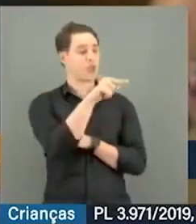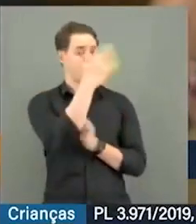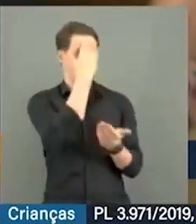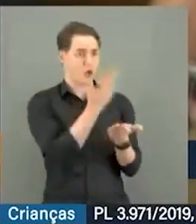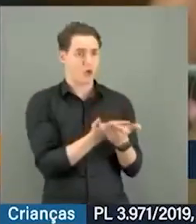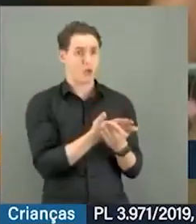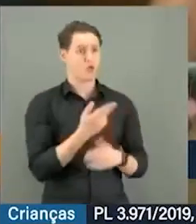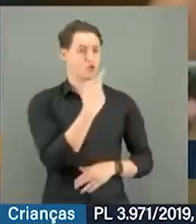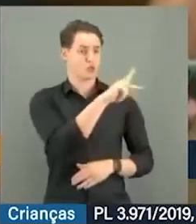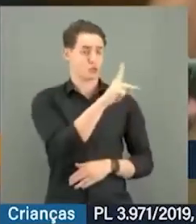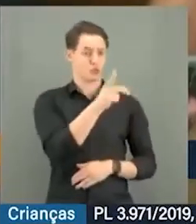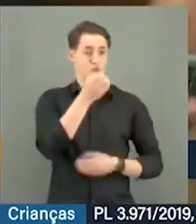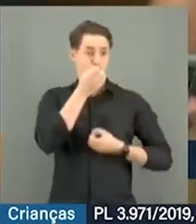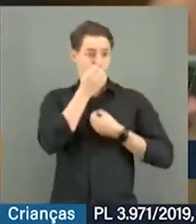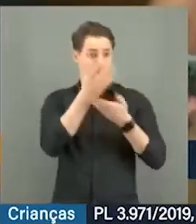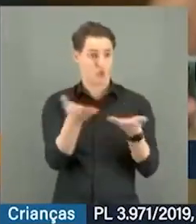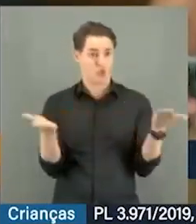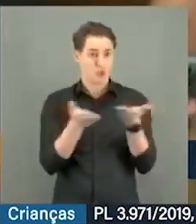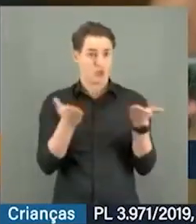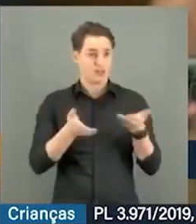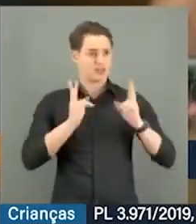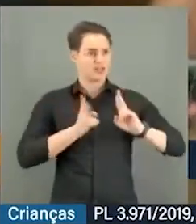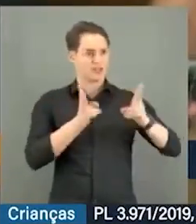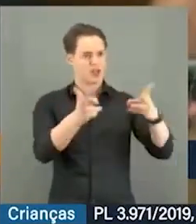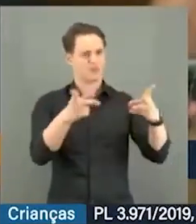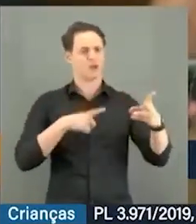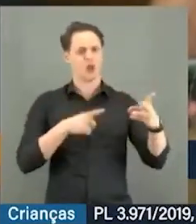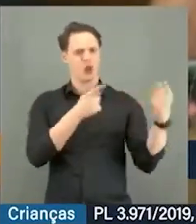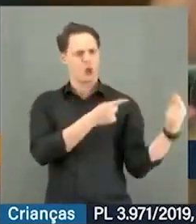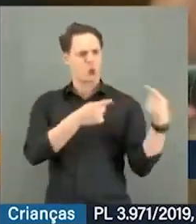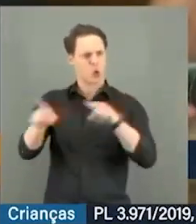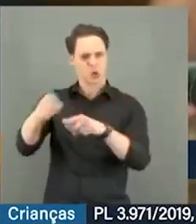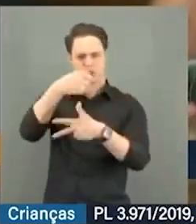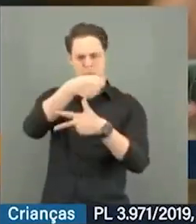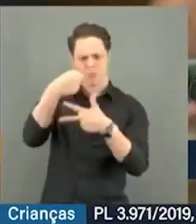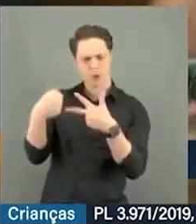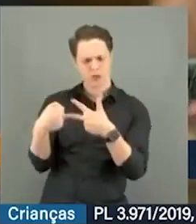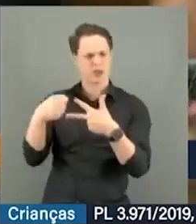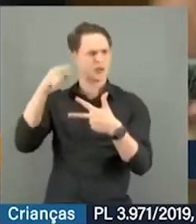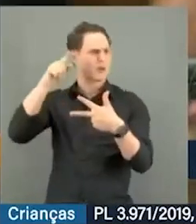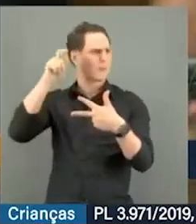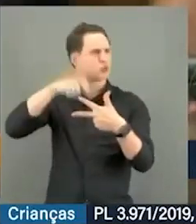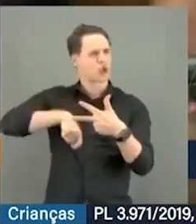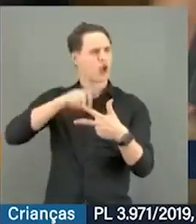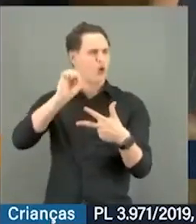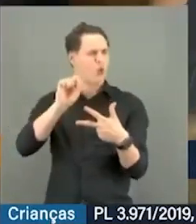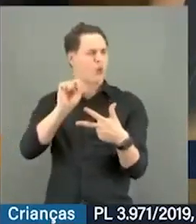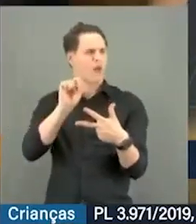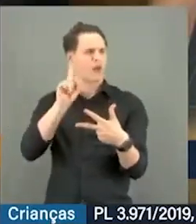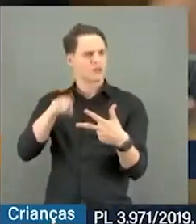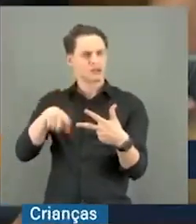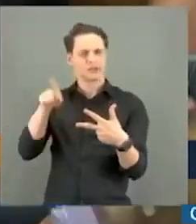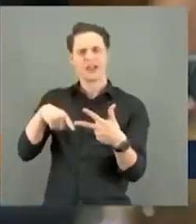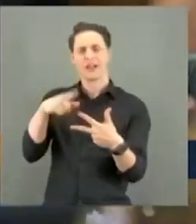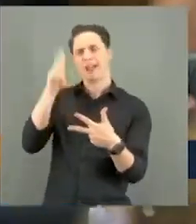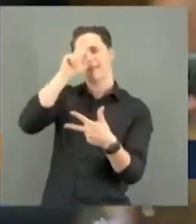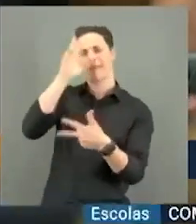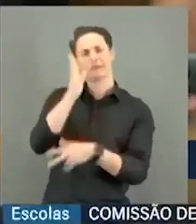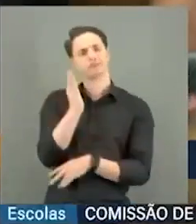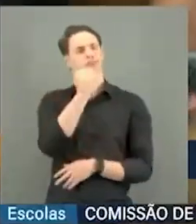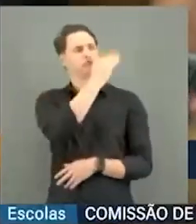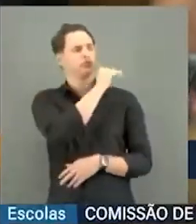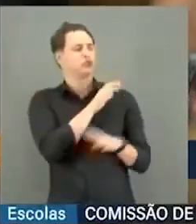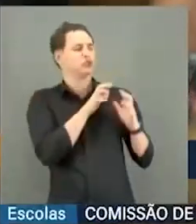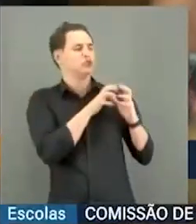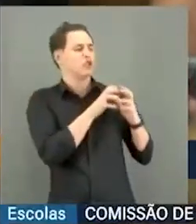suas declarações, sempre confrontando os poderes estabelecidos, poderiam estimular o saudosismo extremista